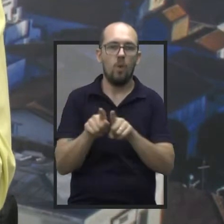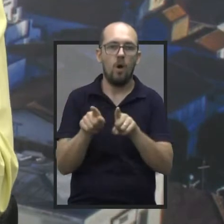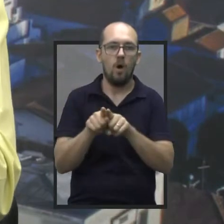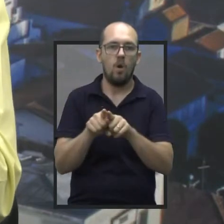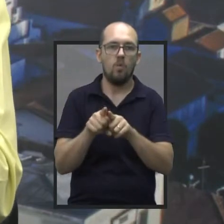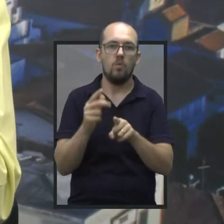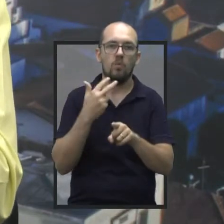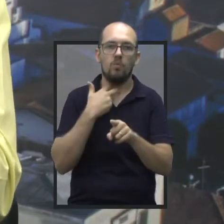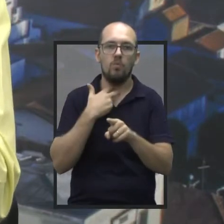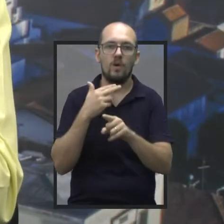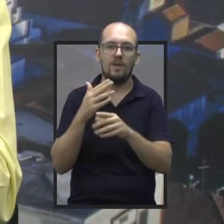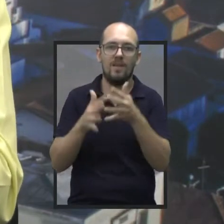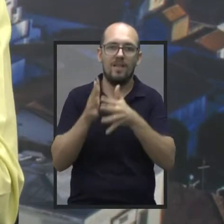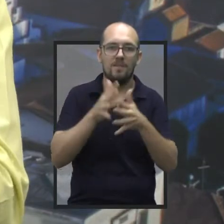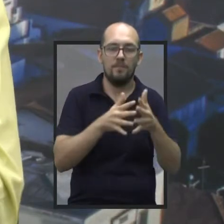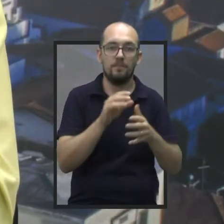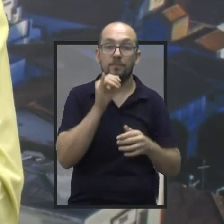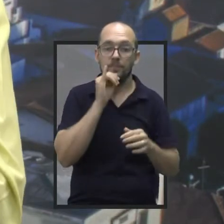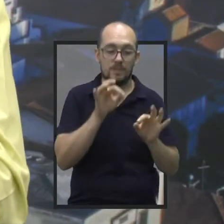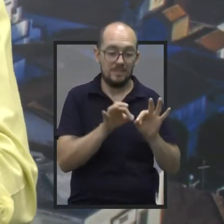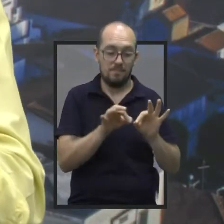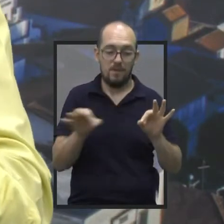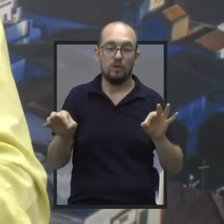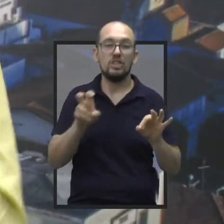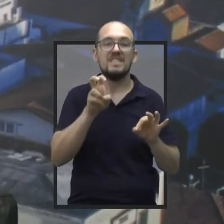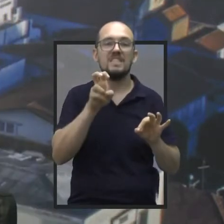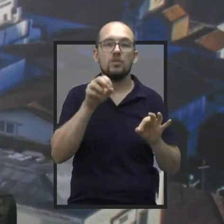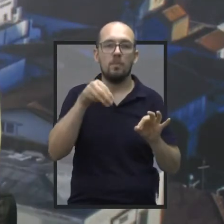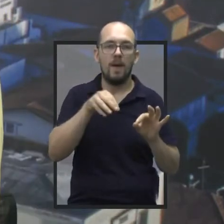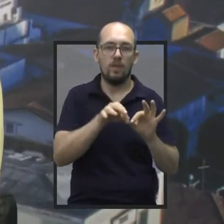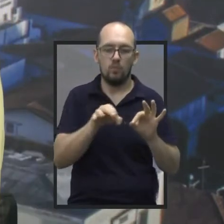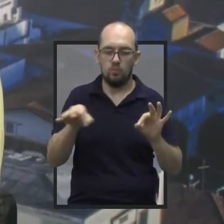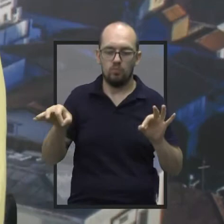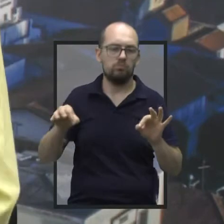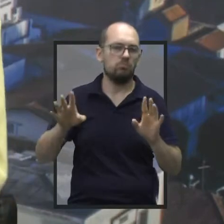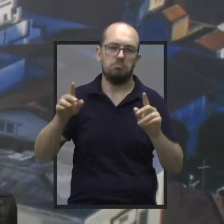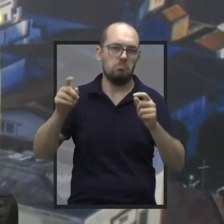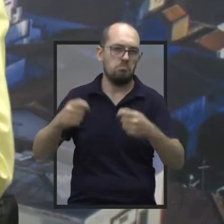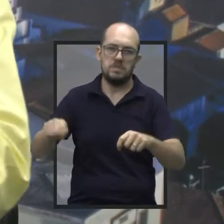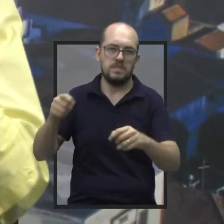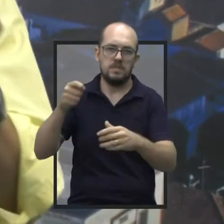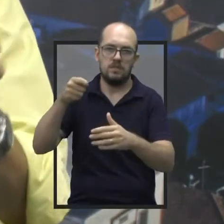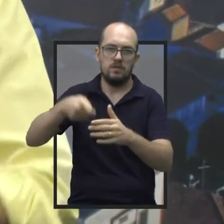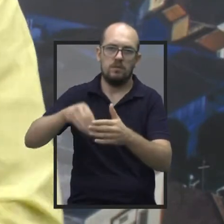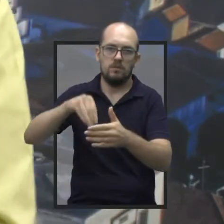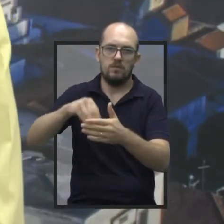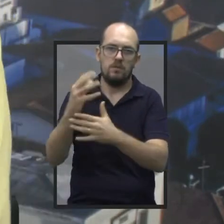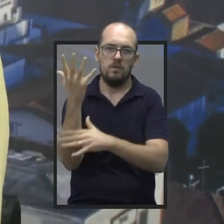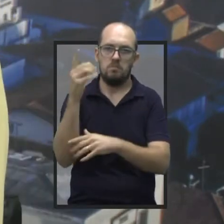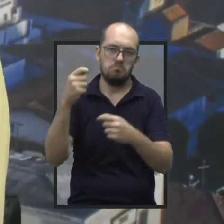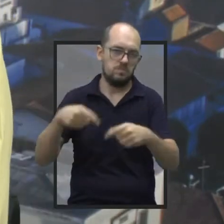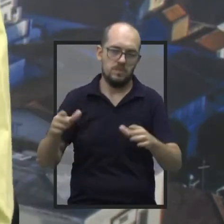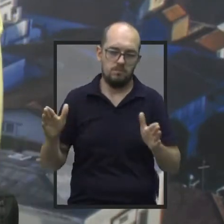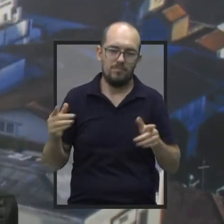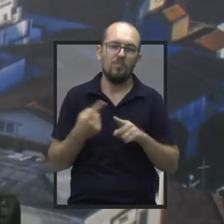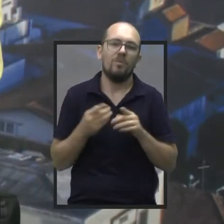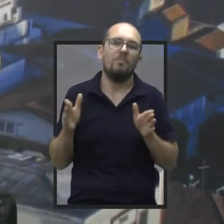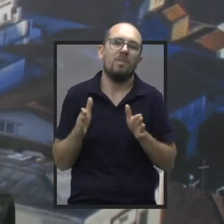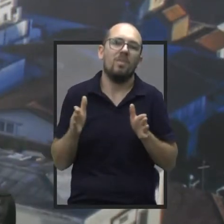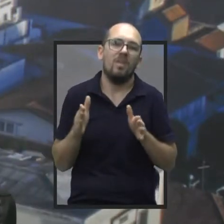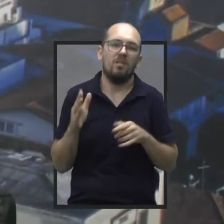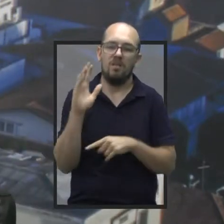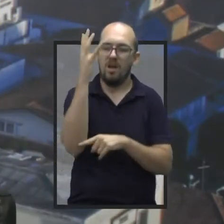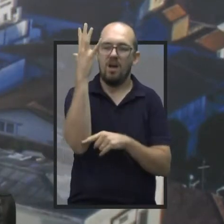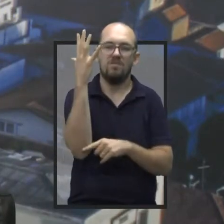Os imóveis com 5 metros, né? Então eles ficaram fora dessa obrigação, né? Por impossibilidade material. Sim. Né? Agora,